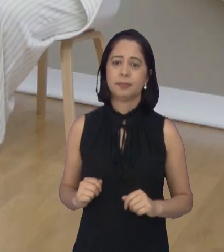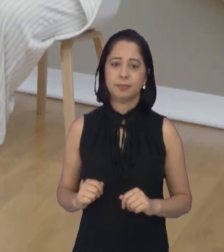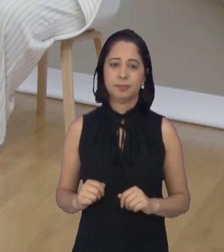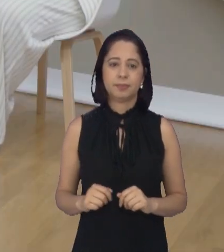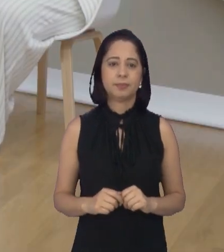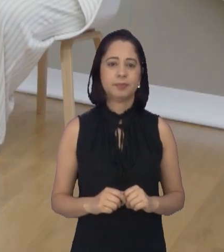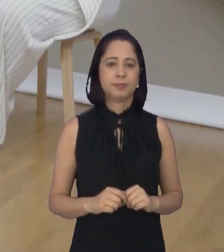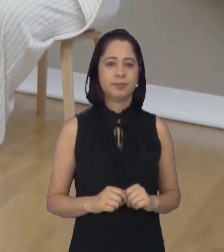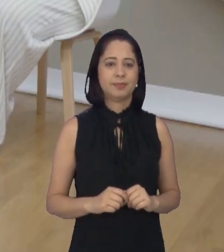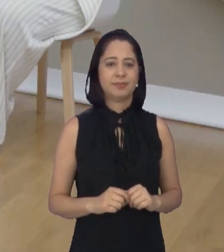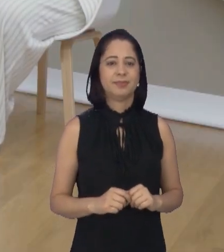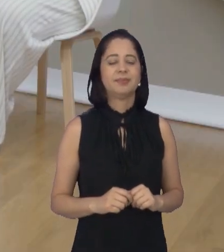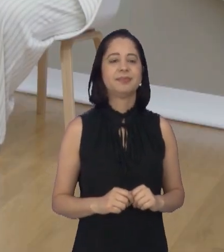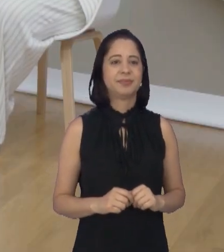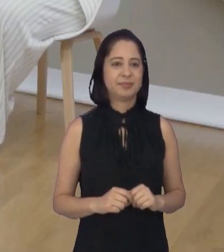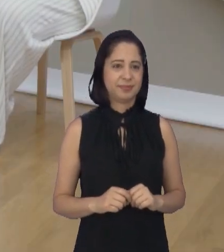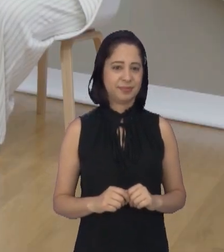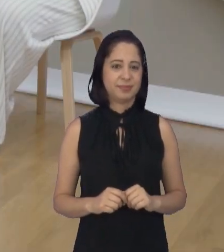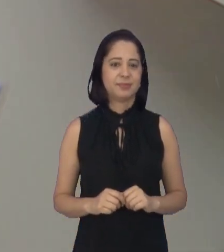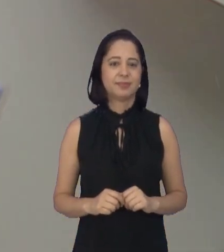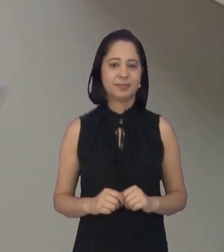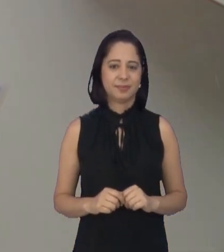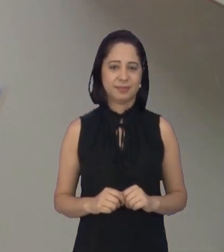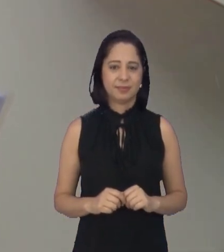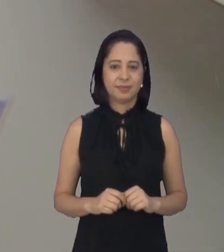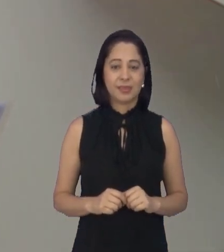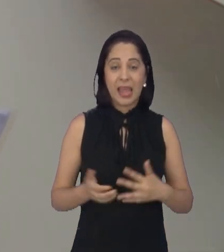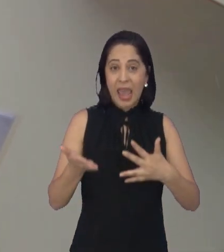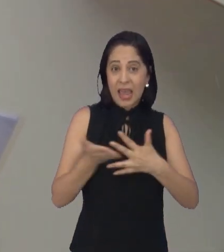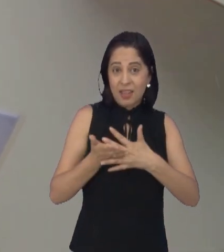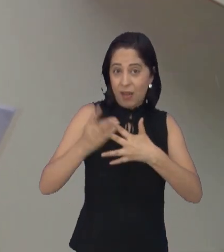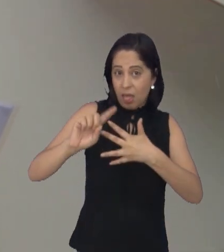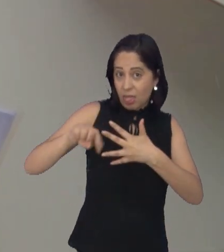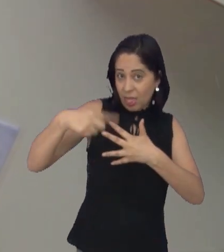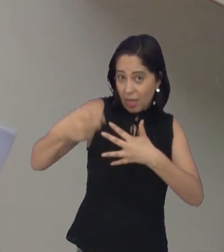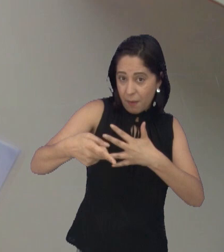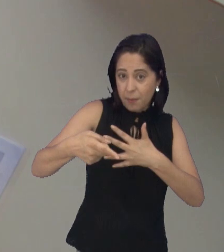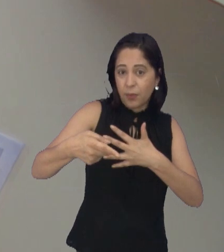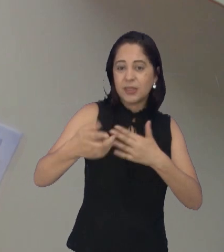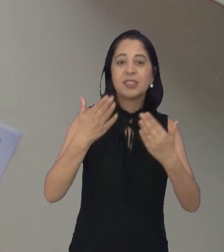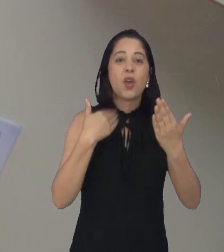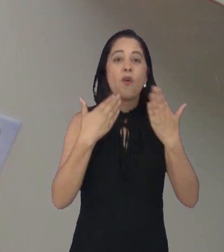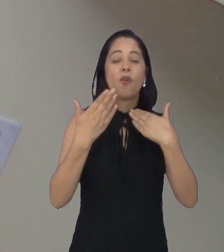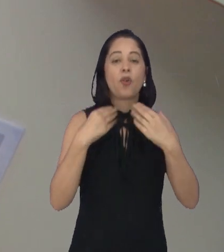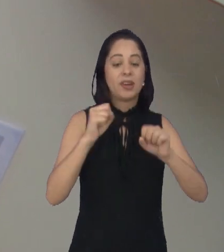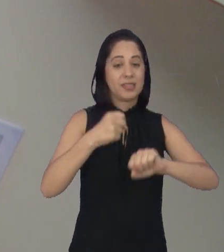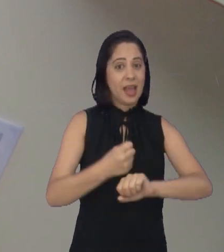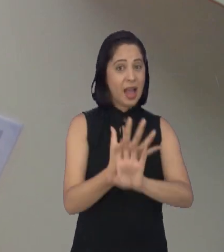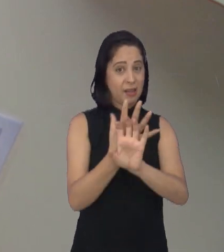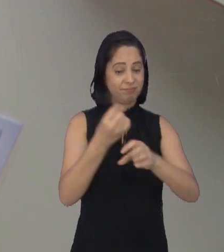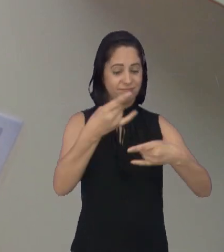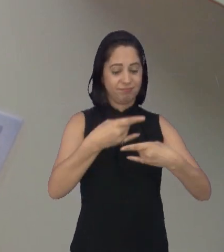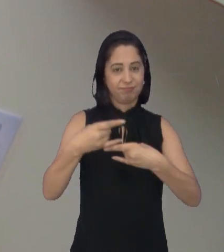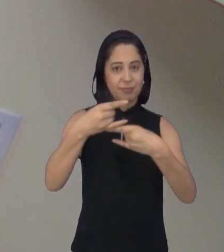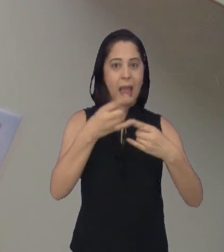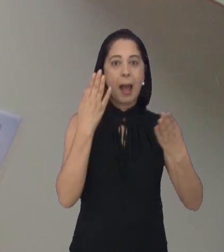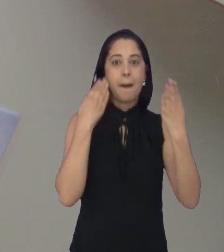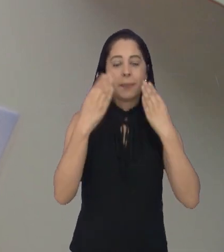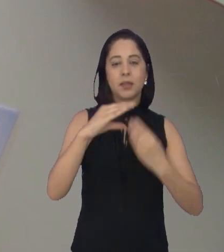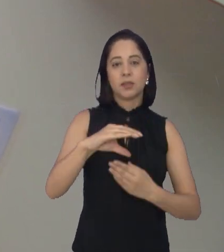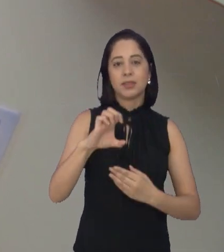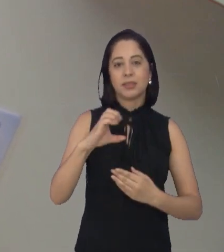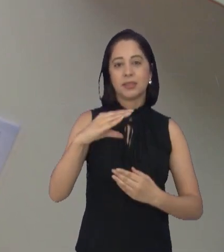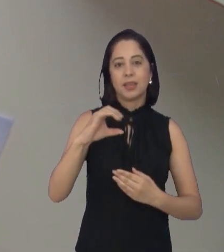certeza, tá certo. Bom, gente, no próximo bloco eu converso pela internet com a psicóloga